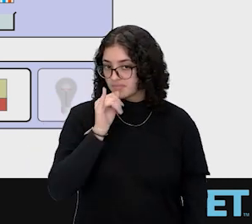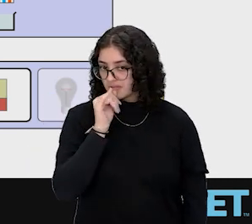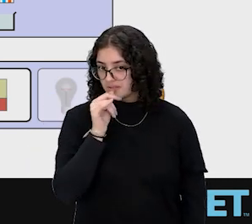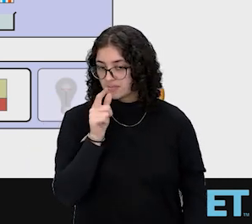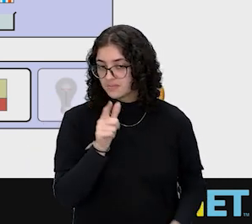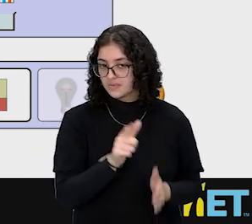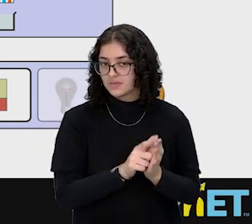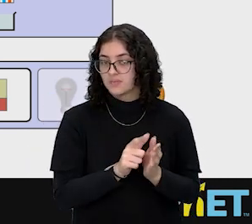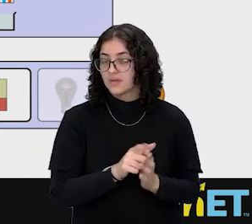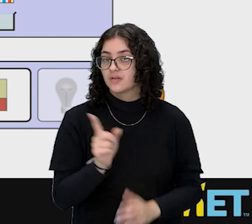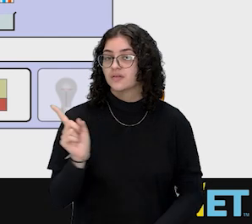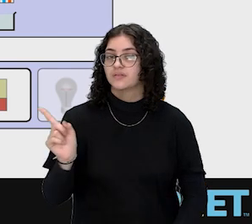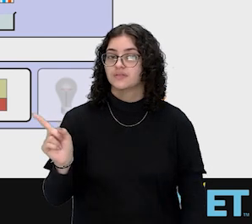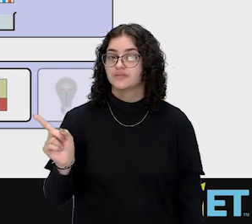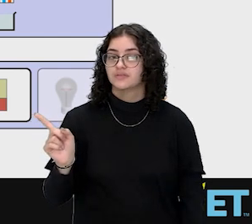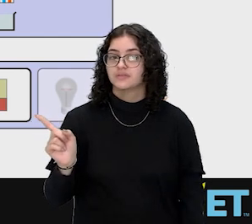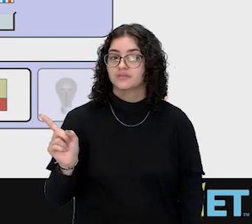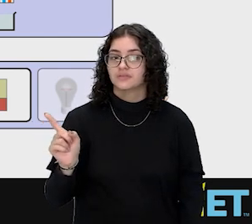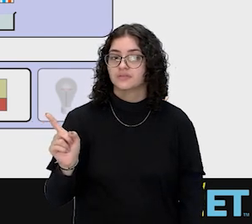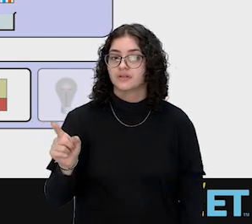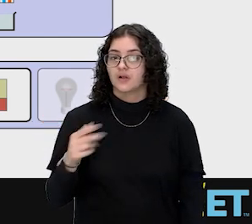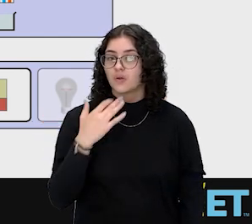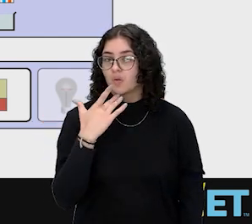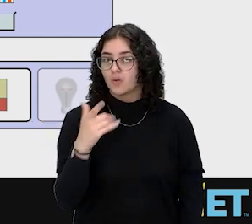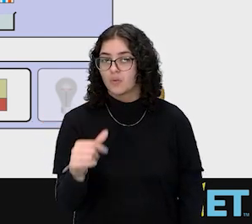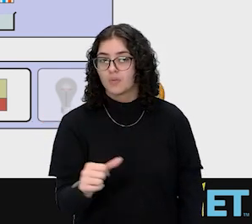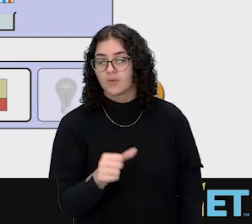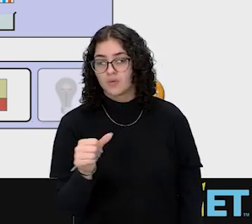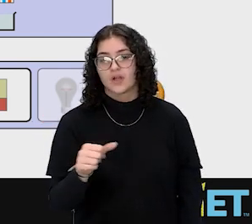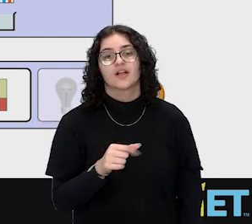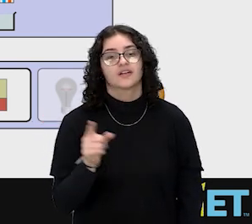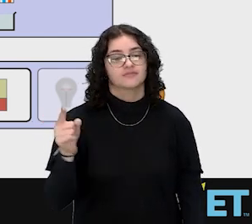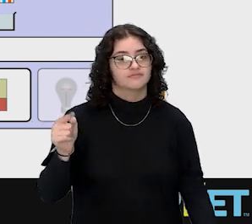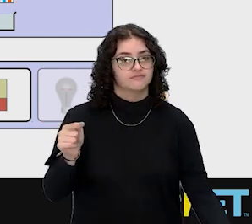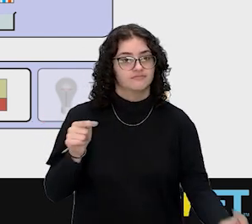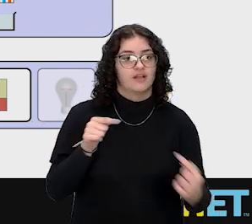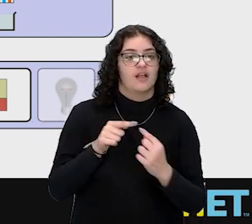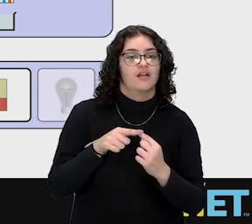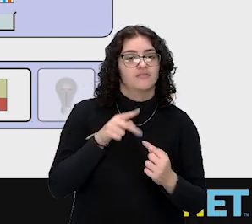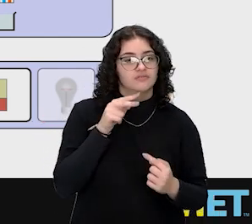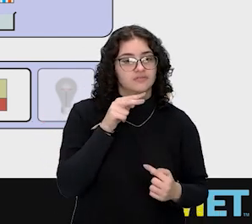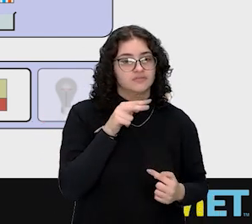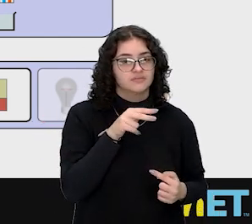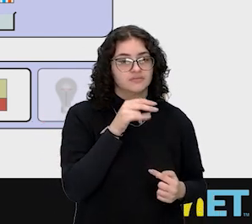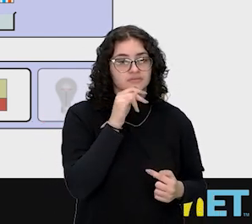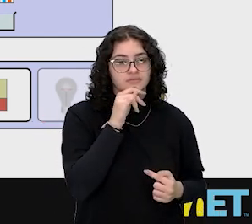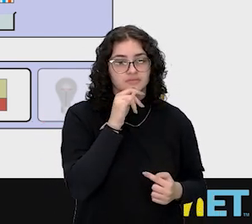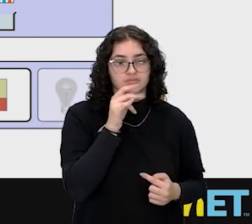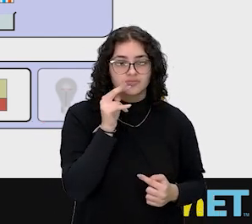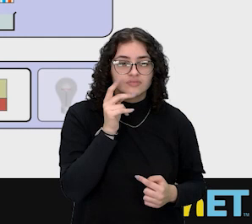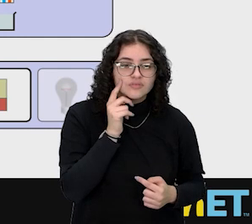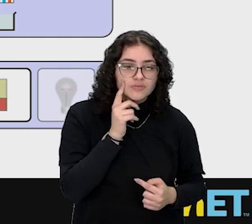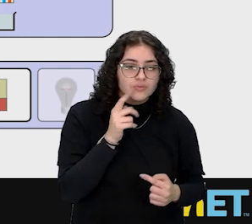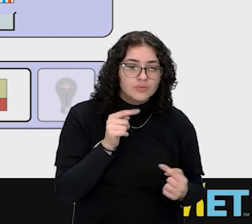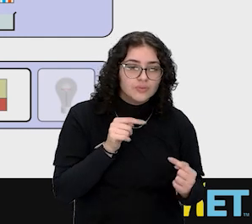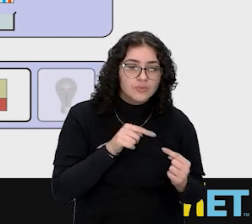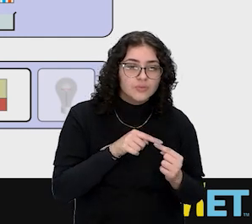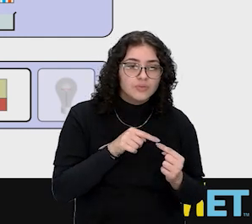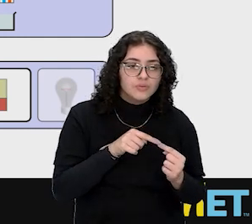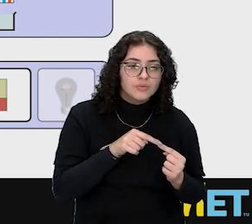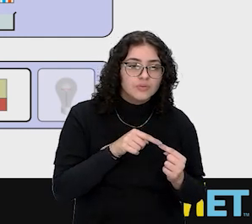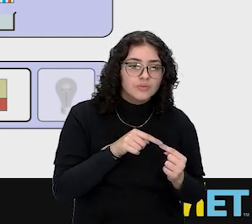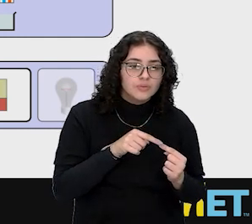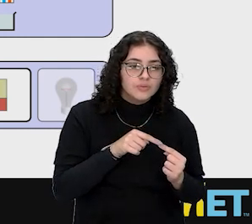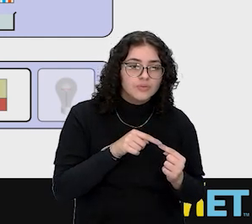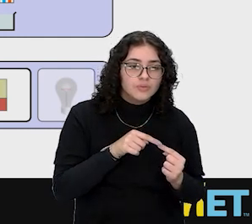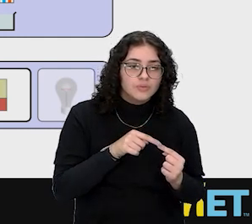indicador universal aqui, ó, vocês estão vendo que ele mudou de cor? É exatamente isso. Aí a gente vem aqui, ó, e vai olhar qual